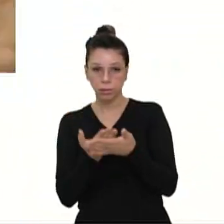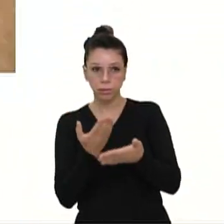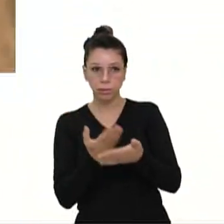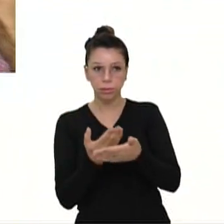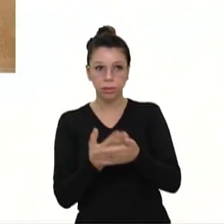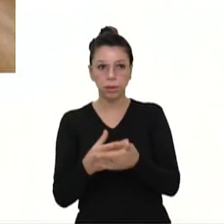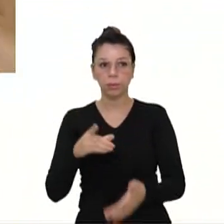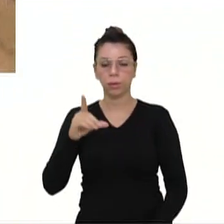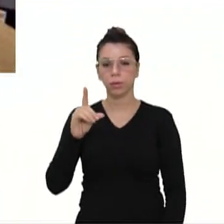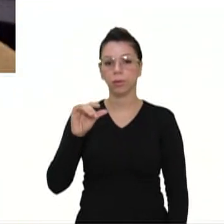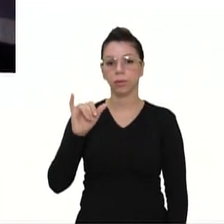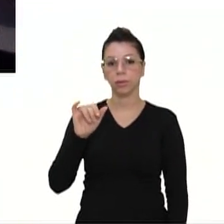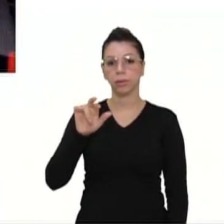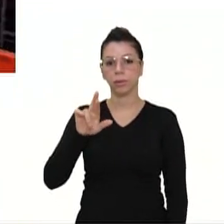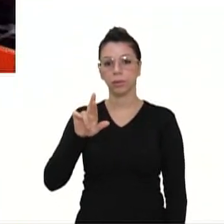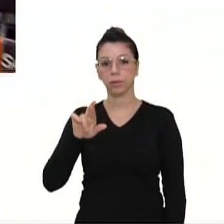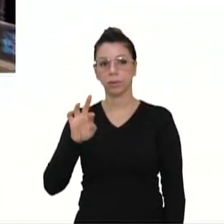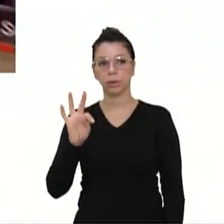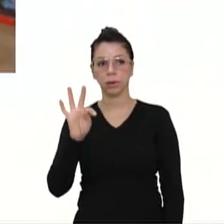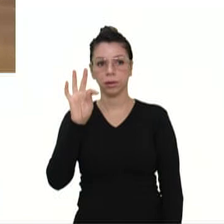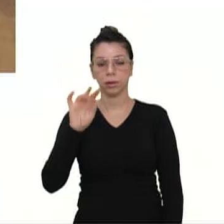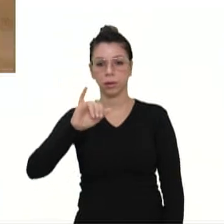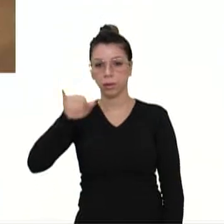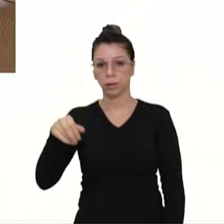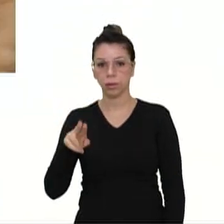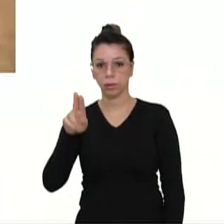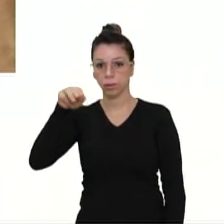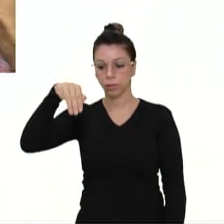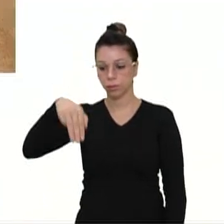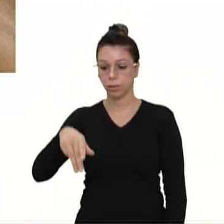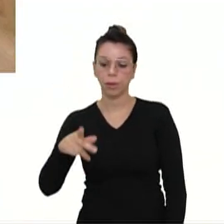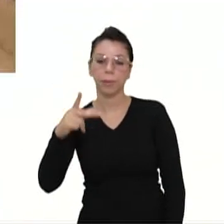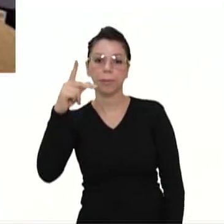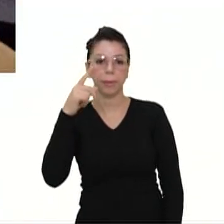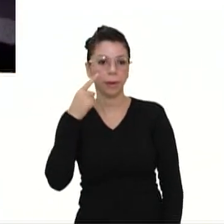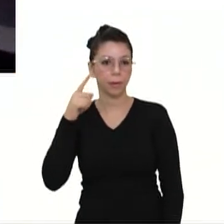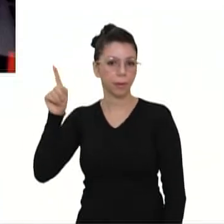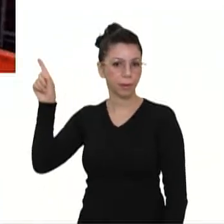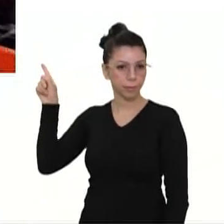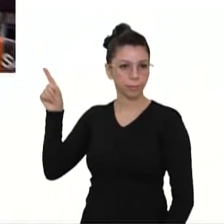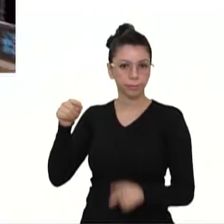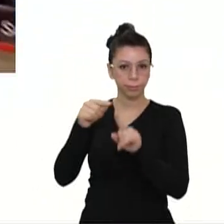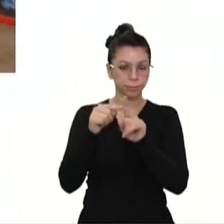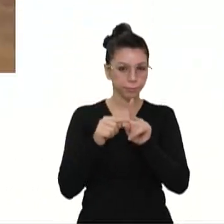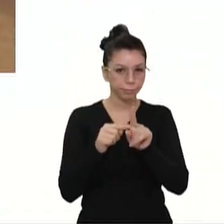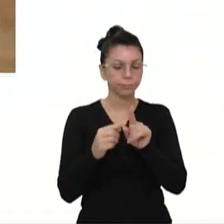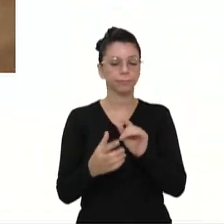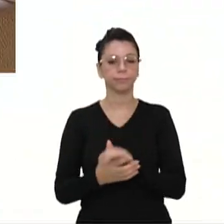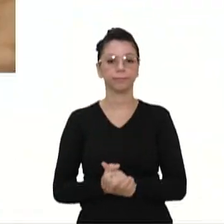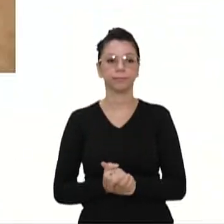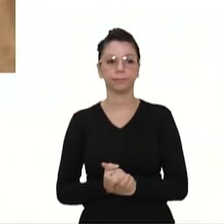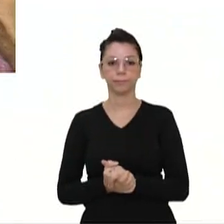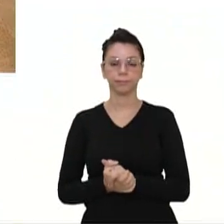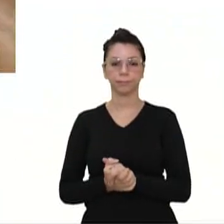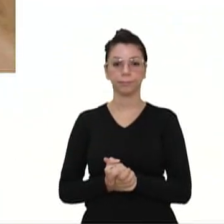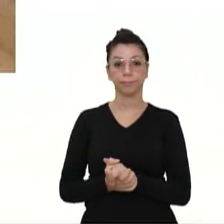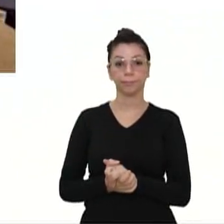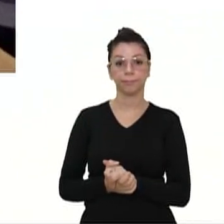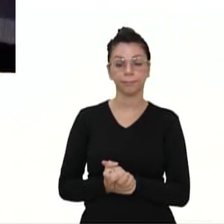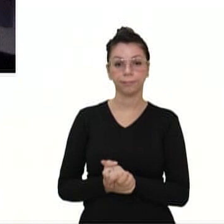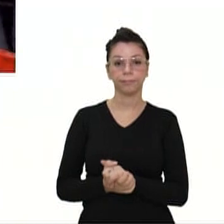sobre elas na aula anterior, em que falamos especificamente sobre essas modalidades. O Digi